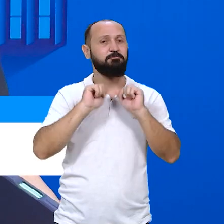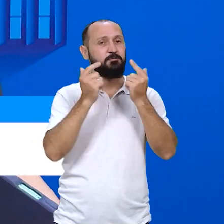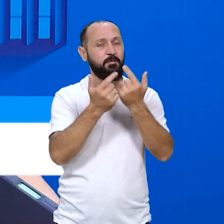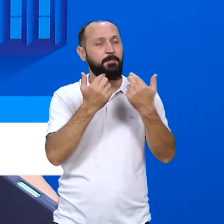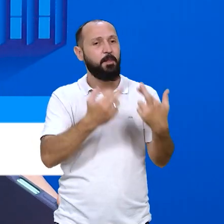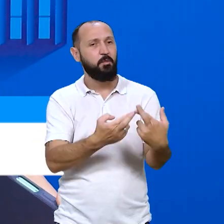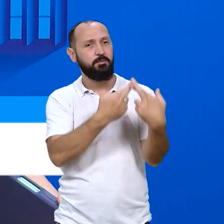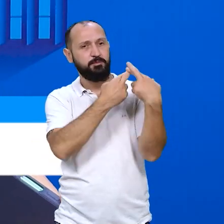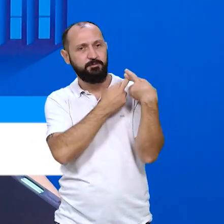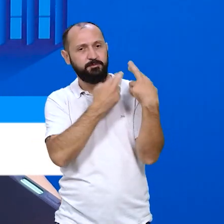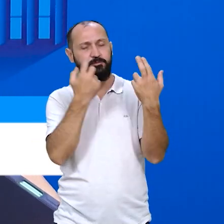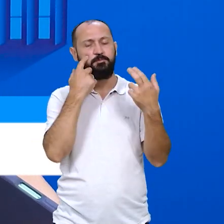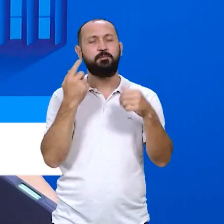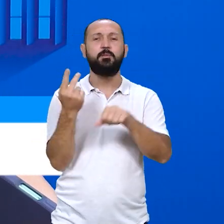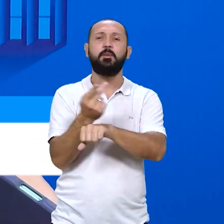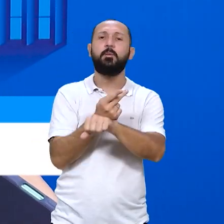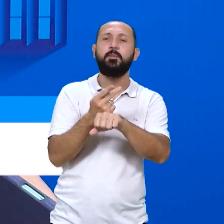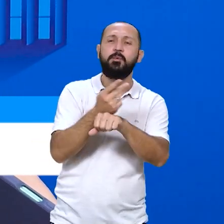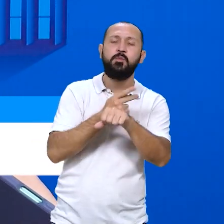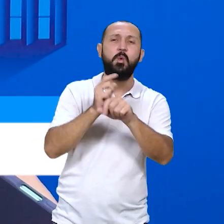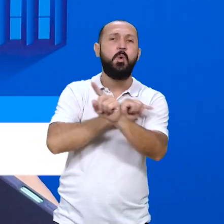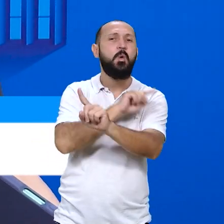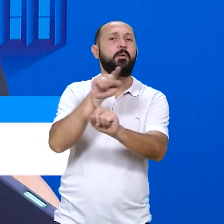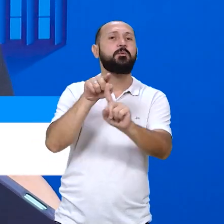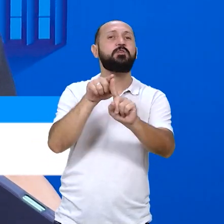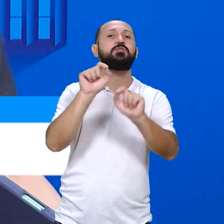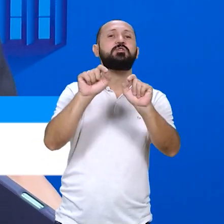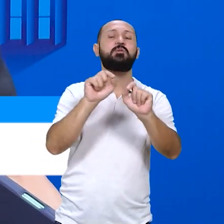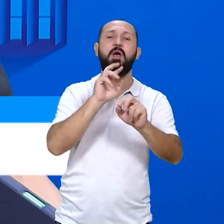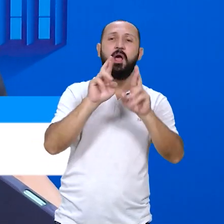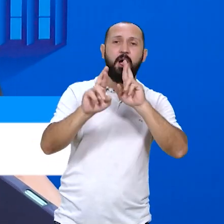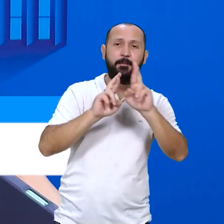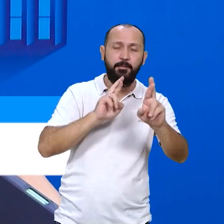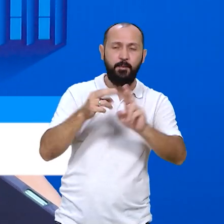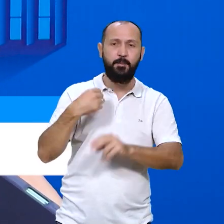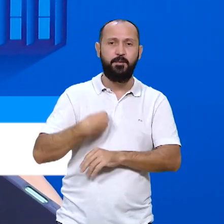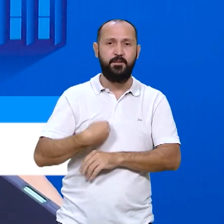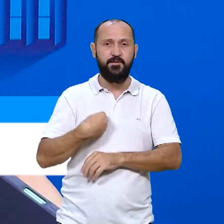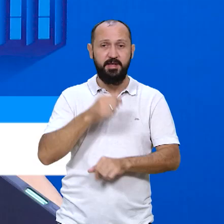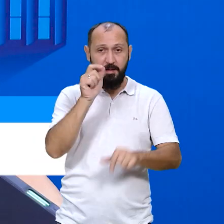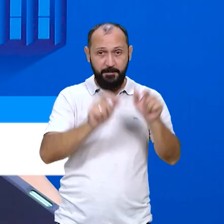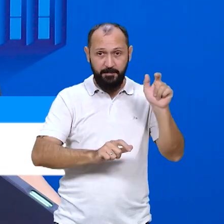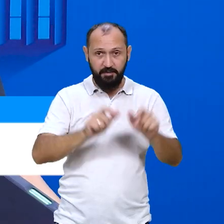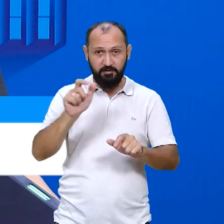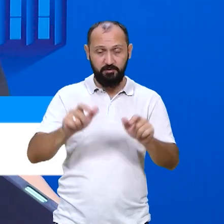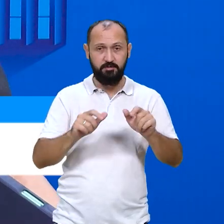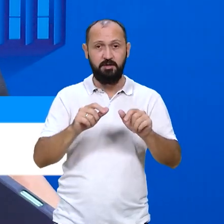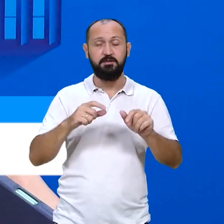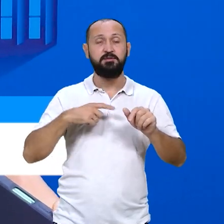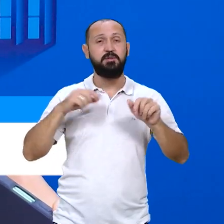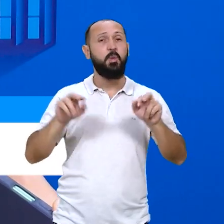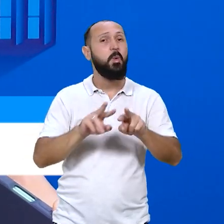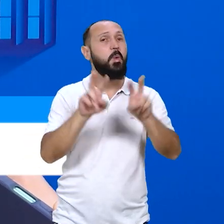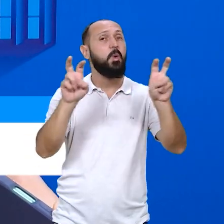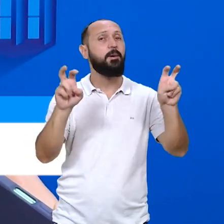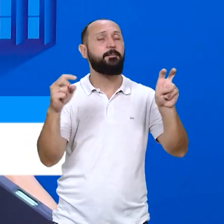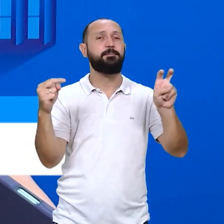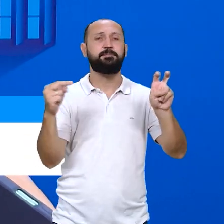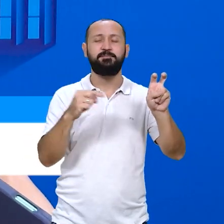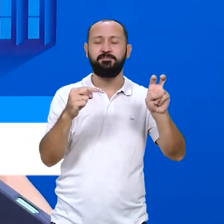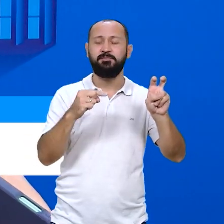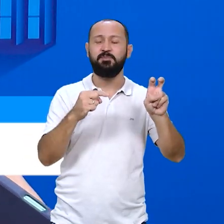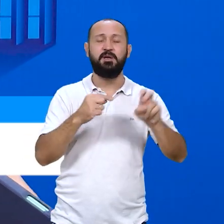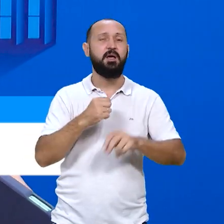aqui nessa casa com responsabilidade, buscando objetivamente resultado para a vida das pessoas. Nós temos uma pauta